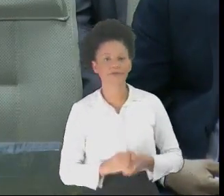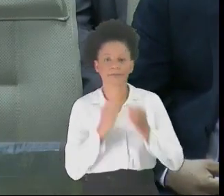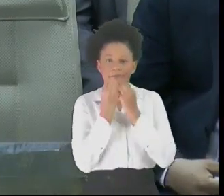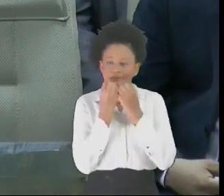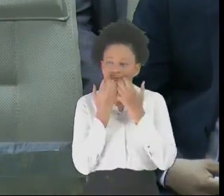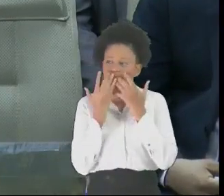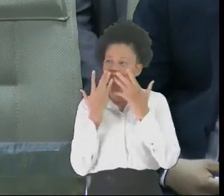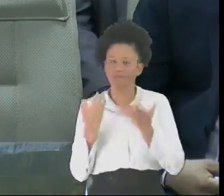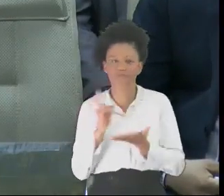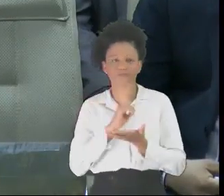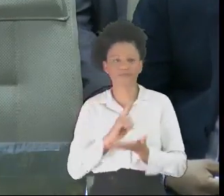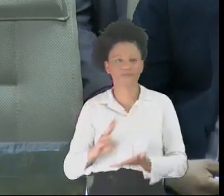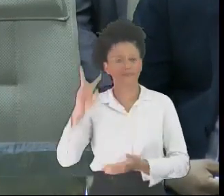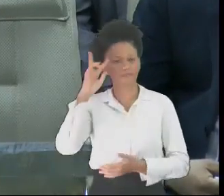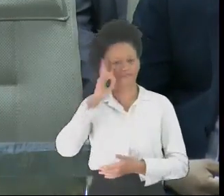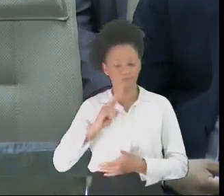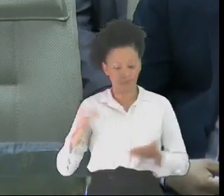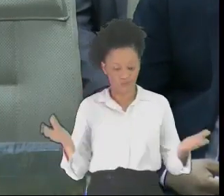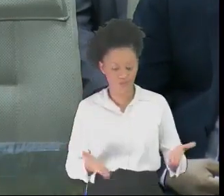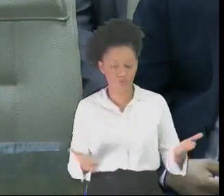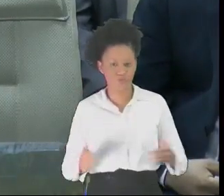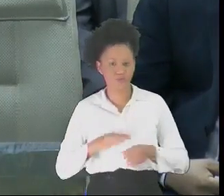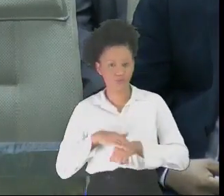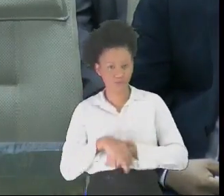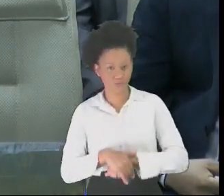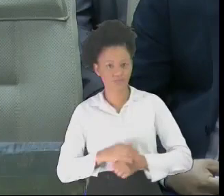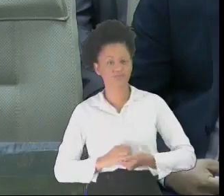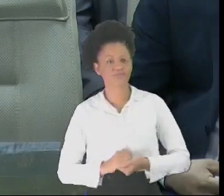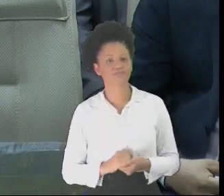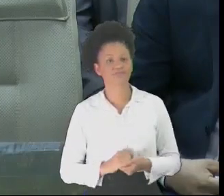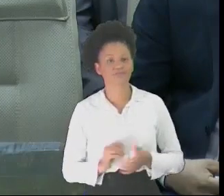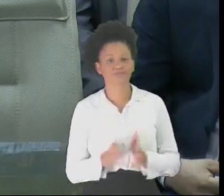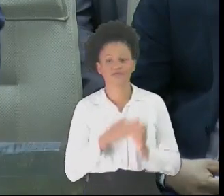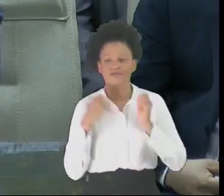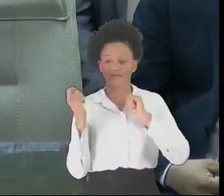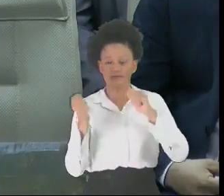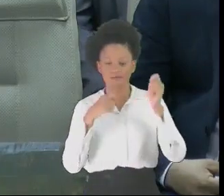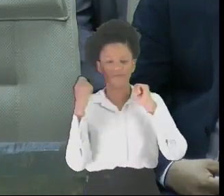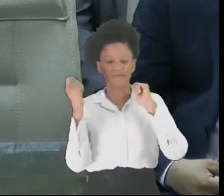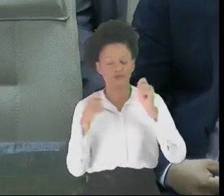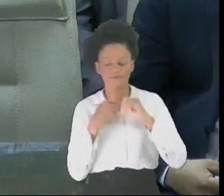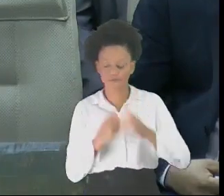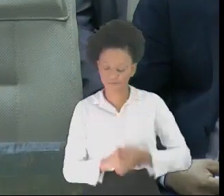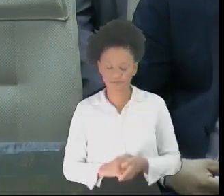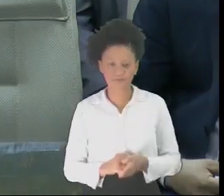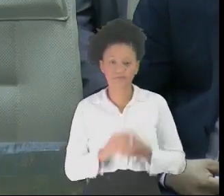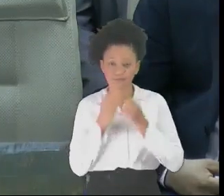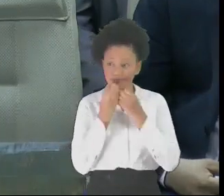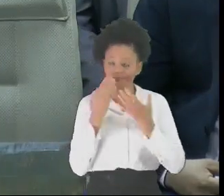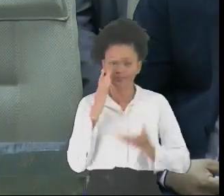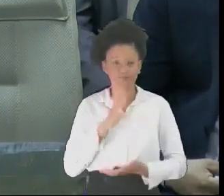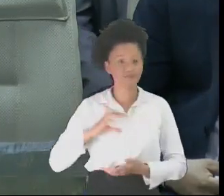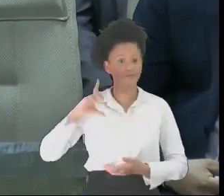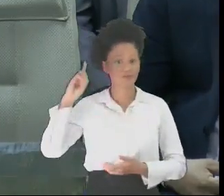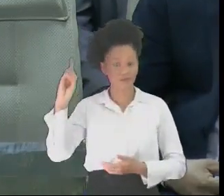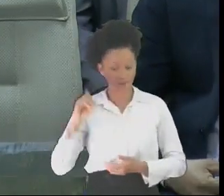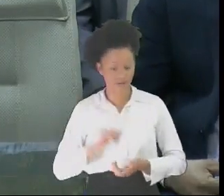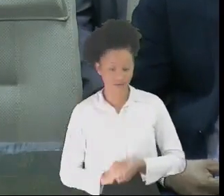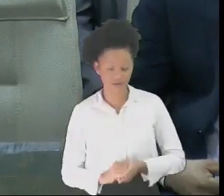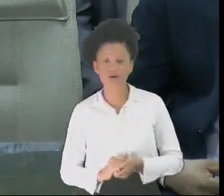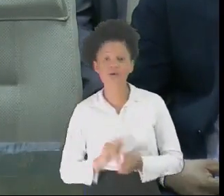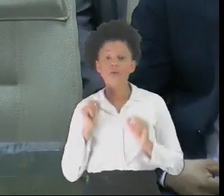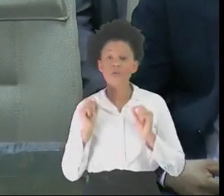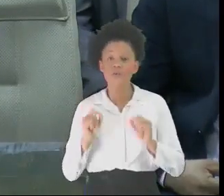Bendito seja o nome do Senhor nesta noite. Aleluia! Bendito seja Deus. Quando a igreja, o